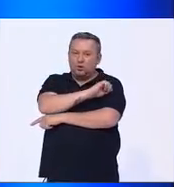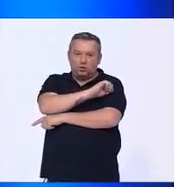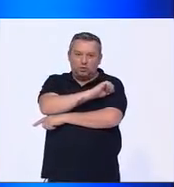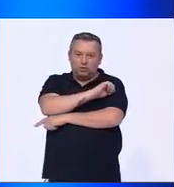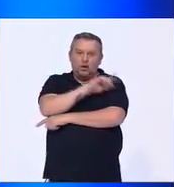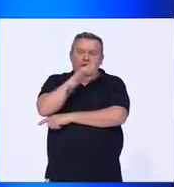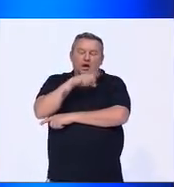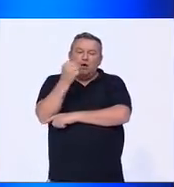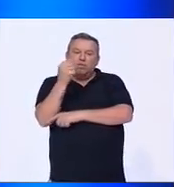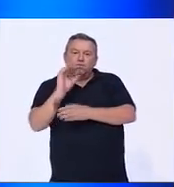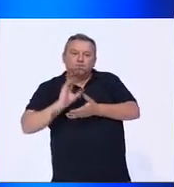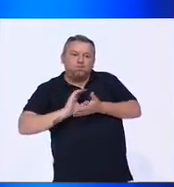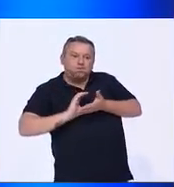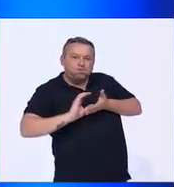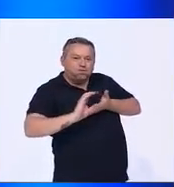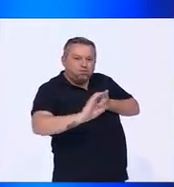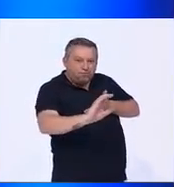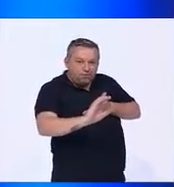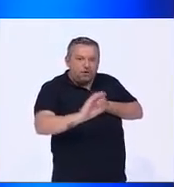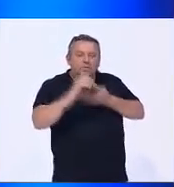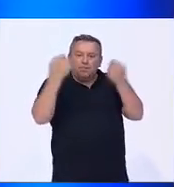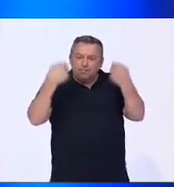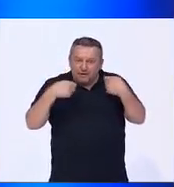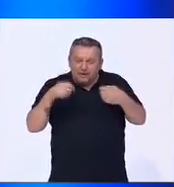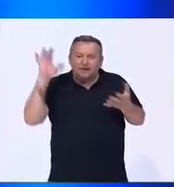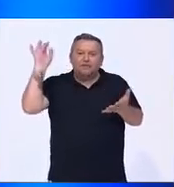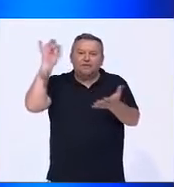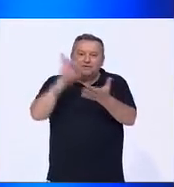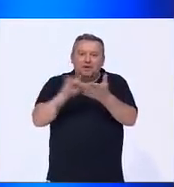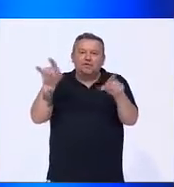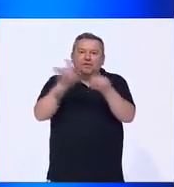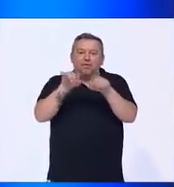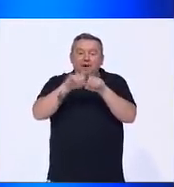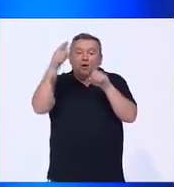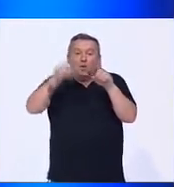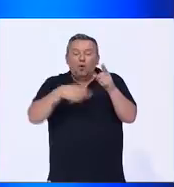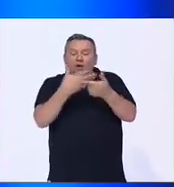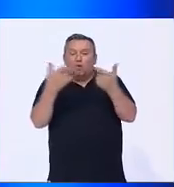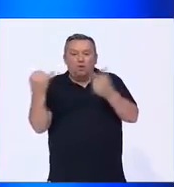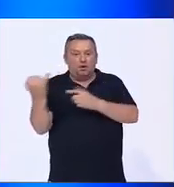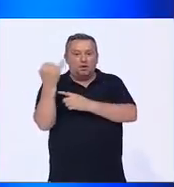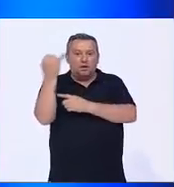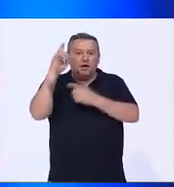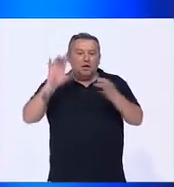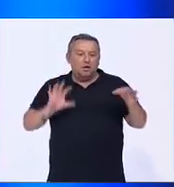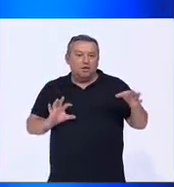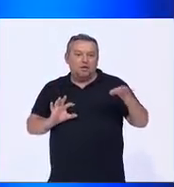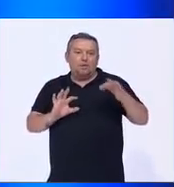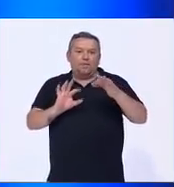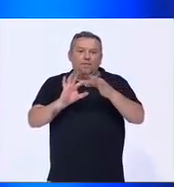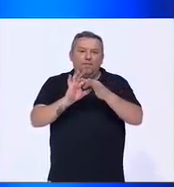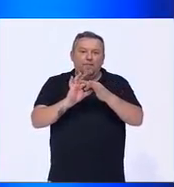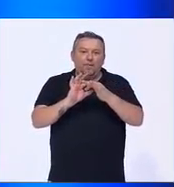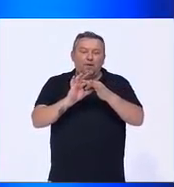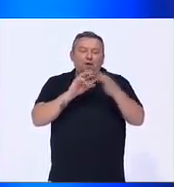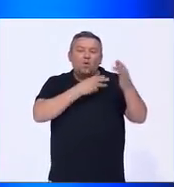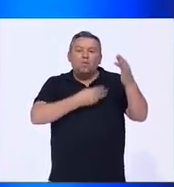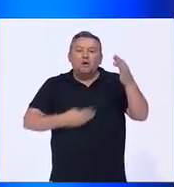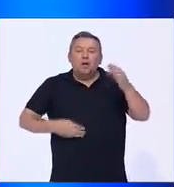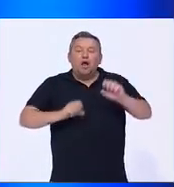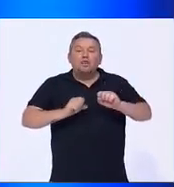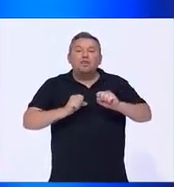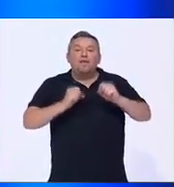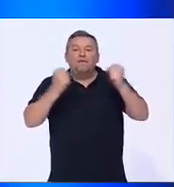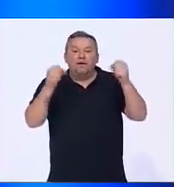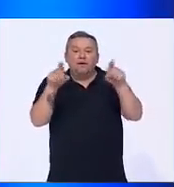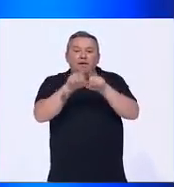um investimento absolutamente necessário. Outra questão fundamental é uma integração com o Ministério da Defesa, juntar